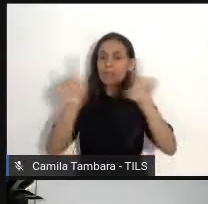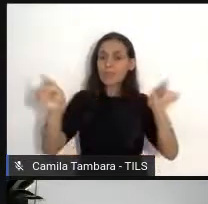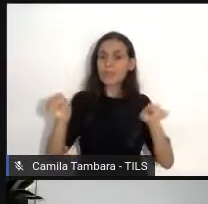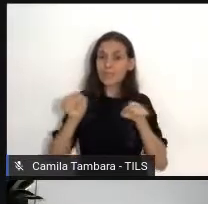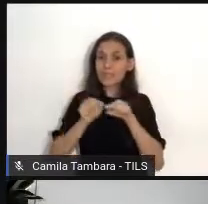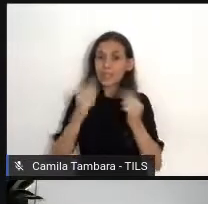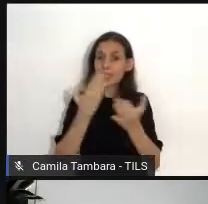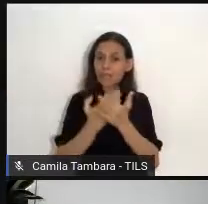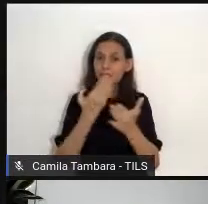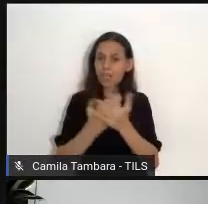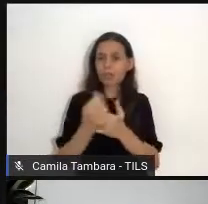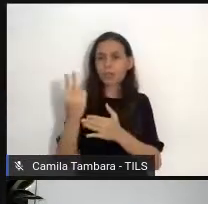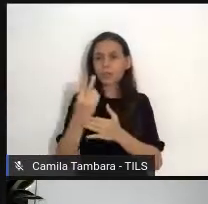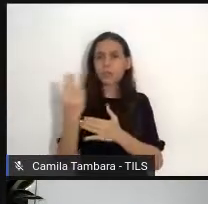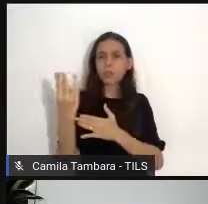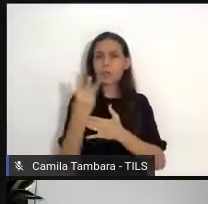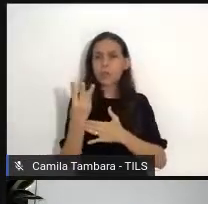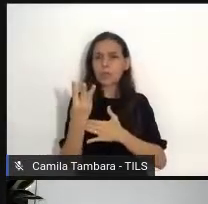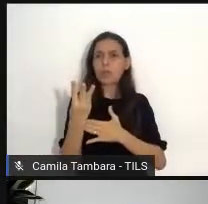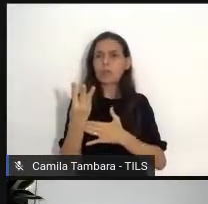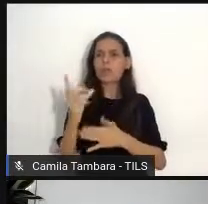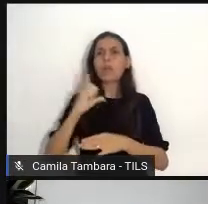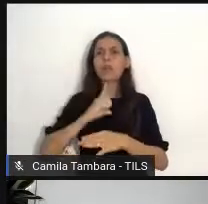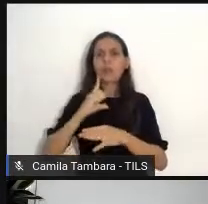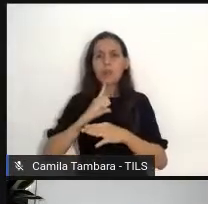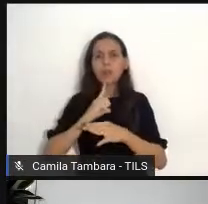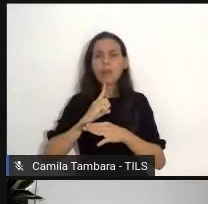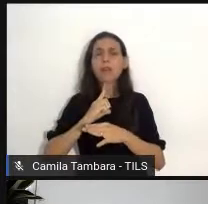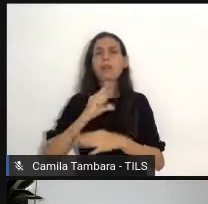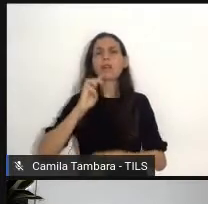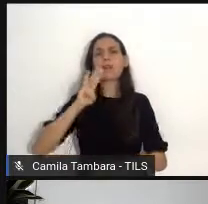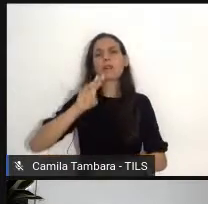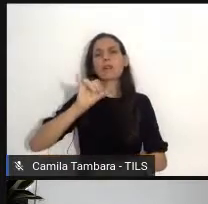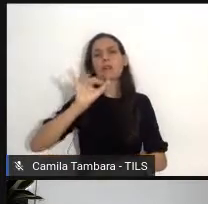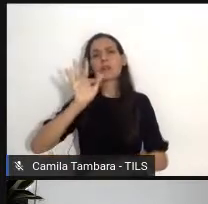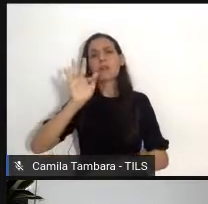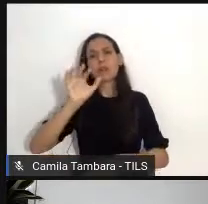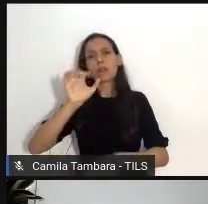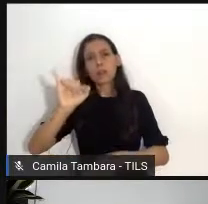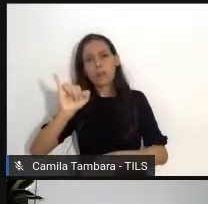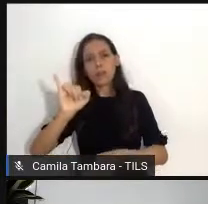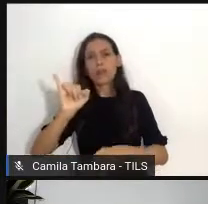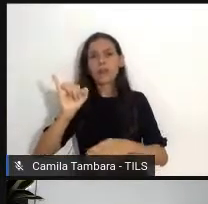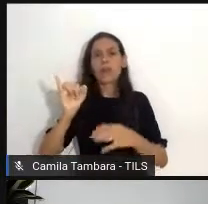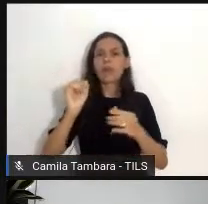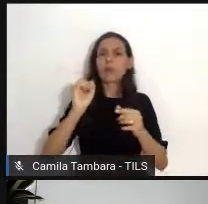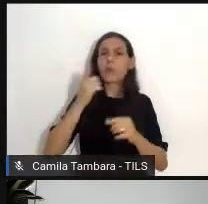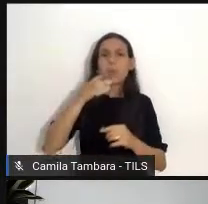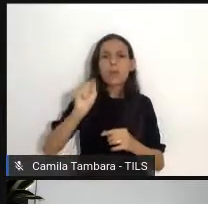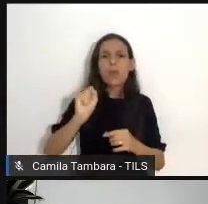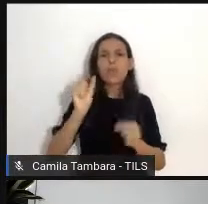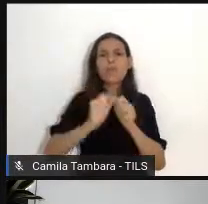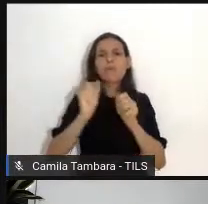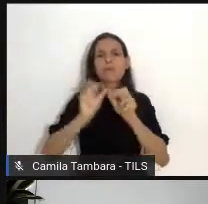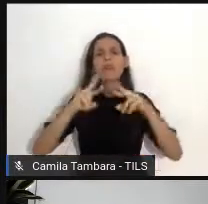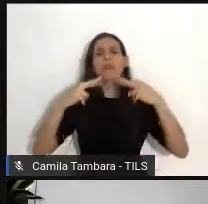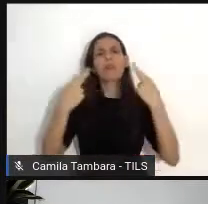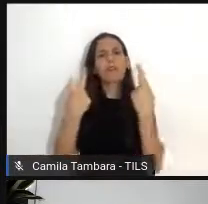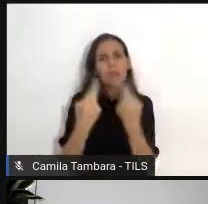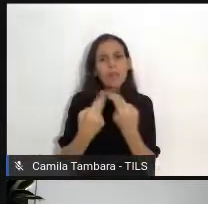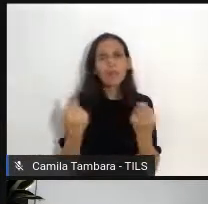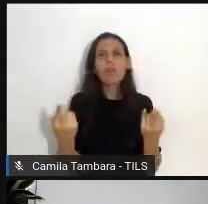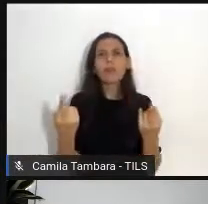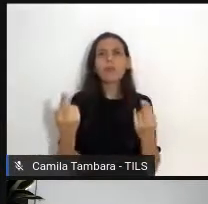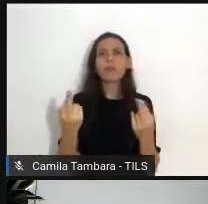tem 2, 3 estudantes que eles têm Wi-Fi, que você consegue fazer uma reunião tipo essa aqui, aonde você não consegue dar